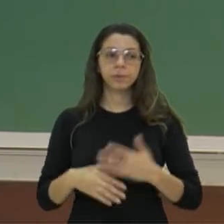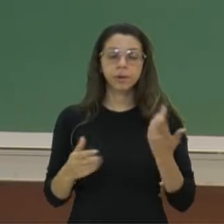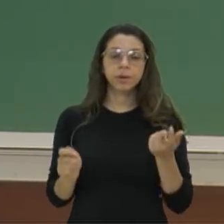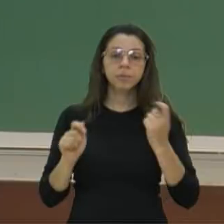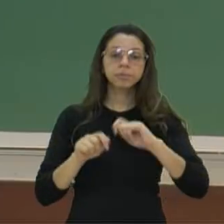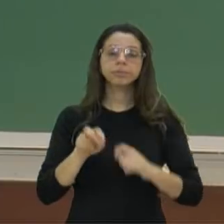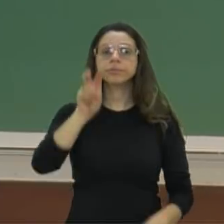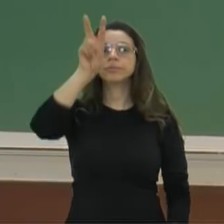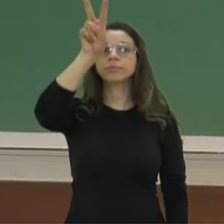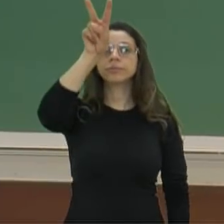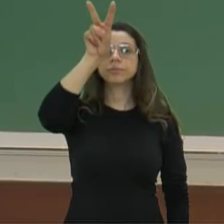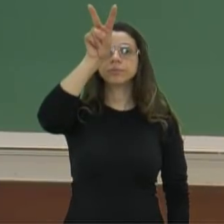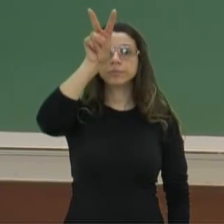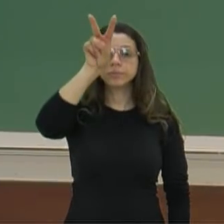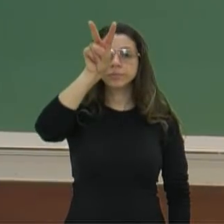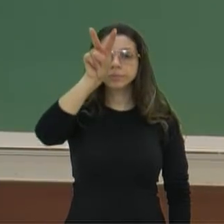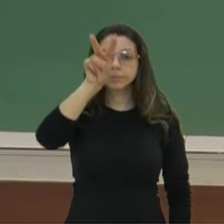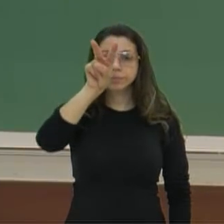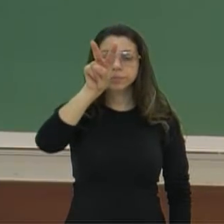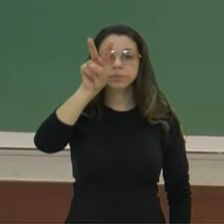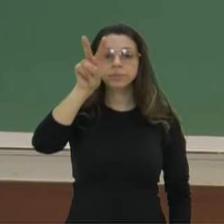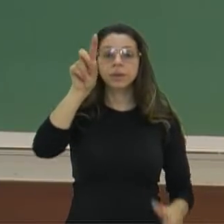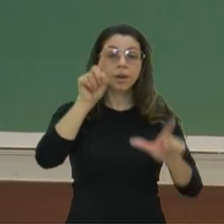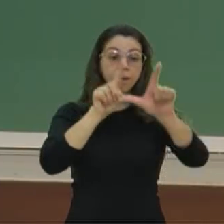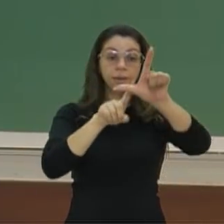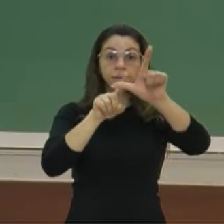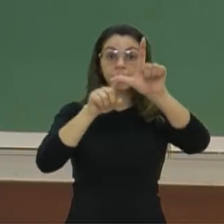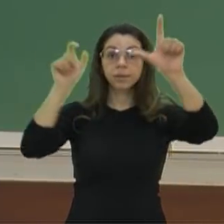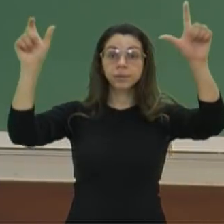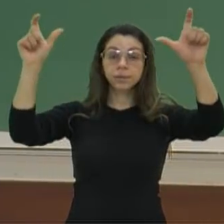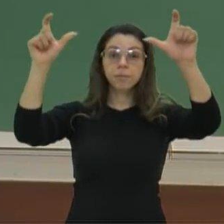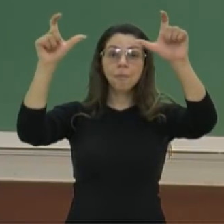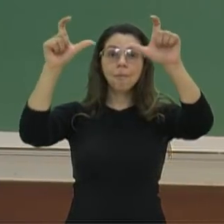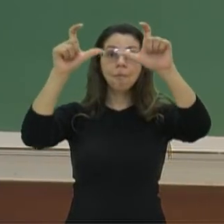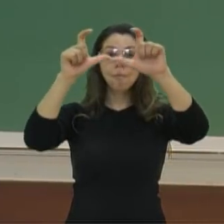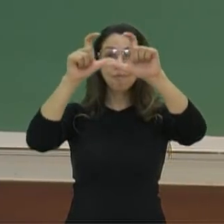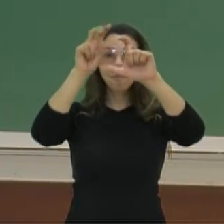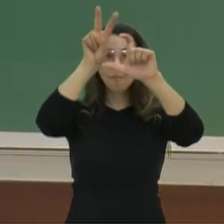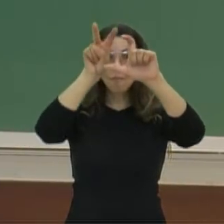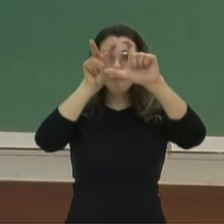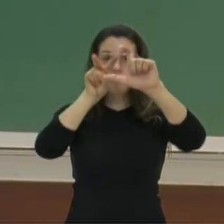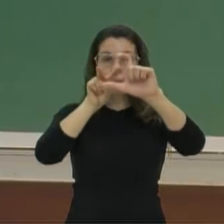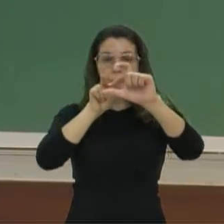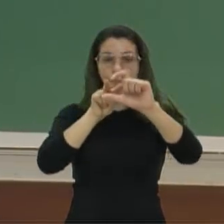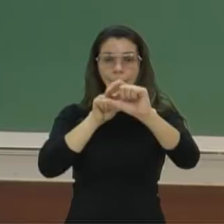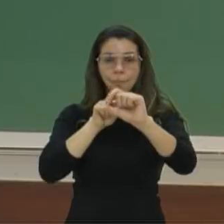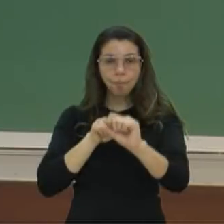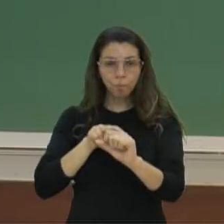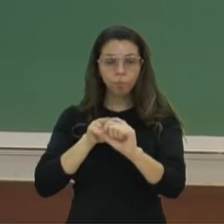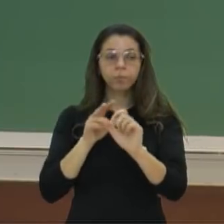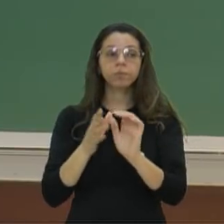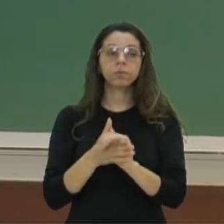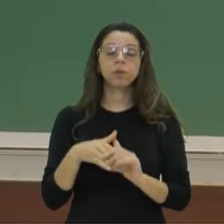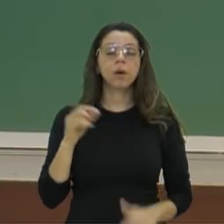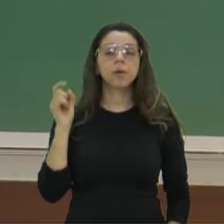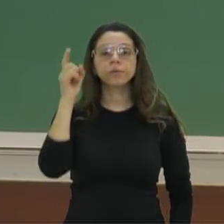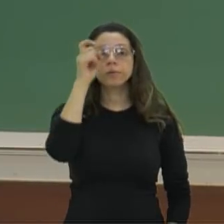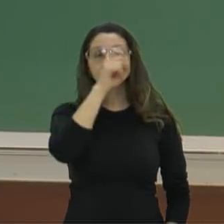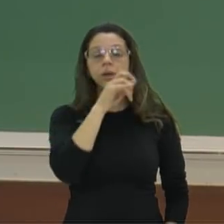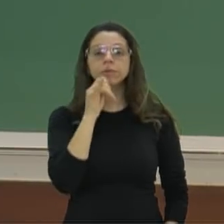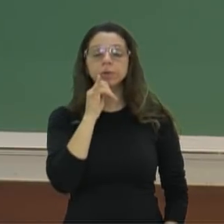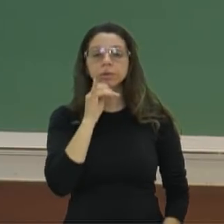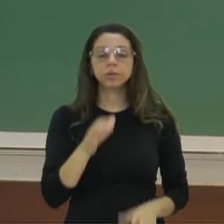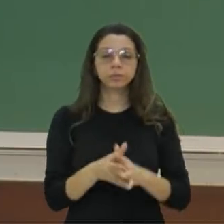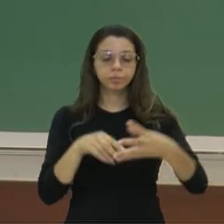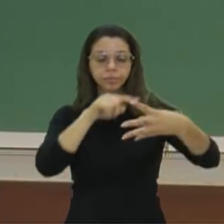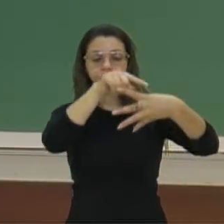vamos descendo, as letras vão ficando menores. Se você tem uma dificuldade, por exemplo, na 1, 2, 3,